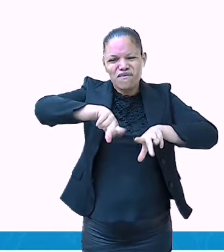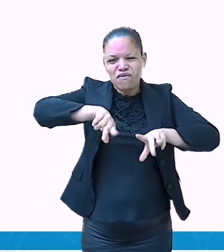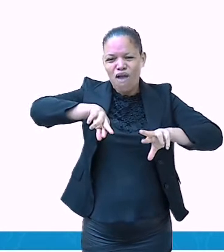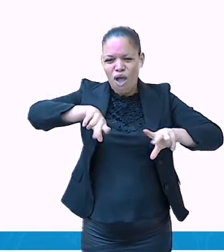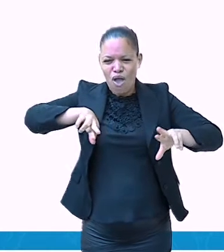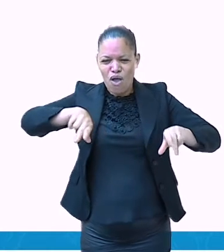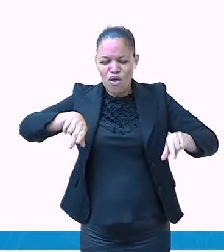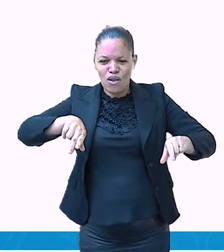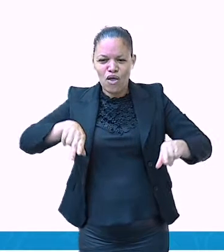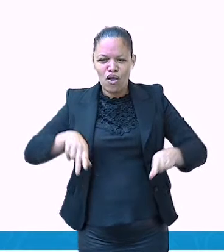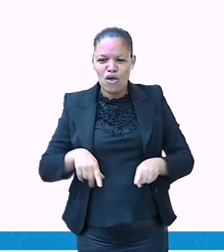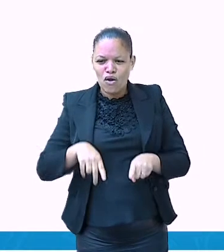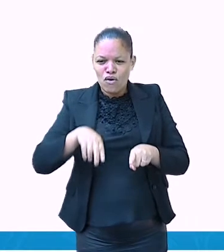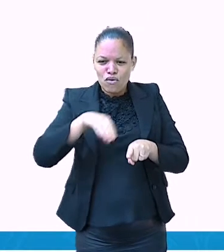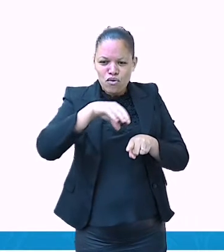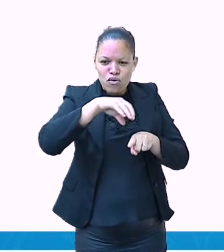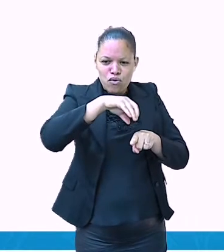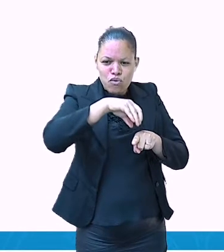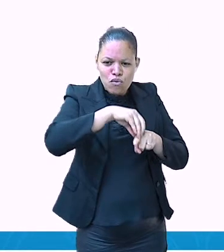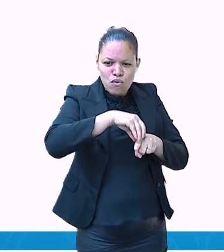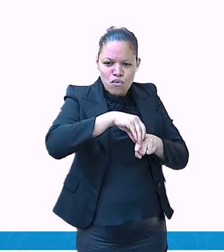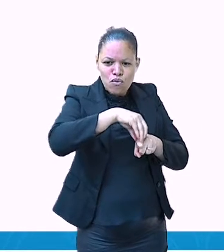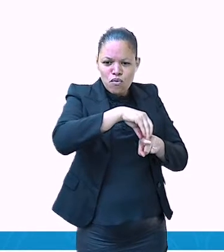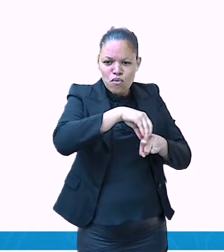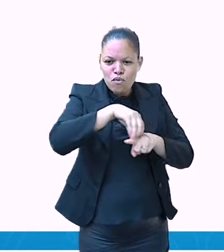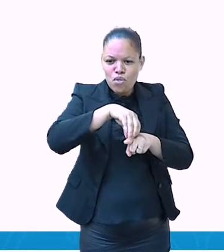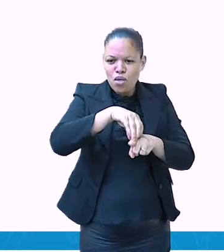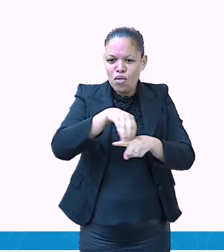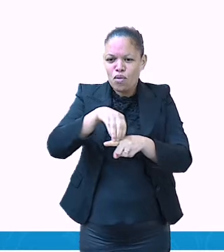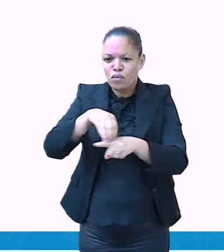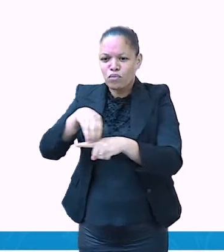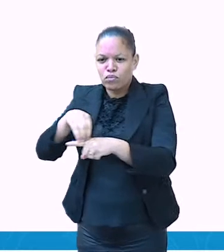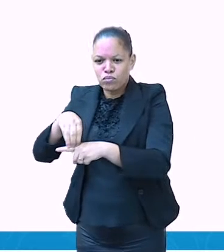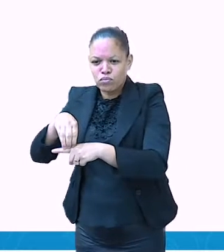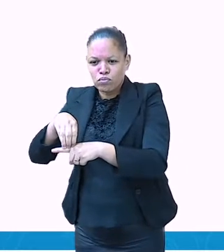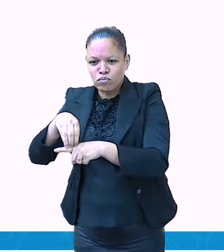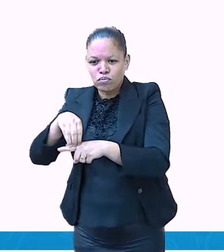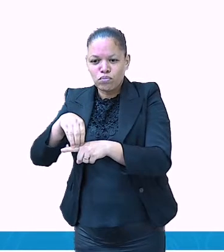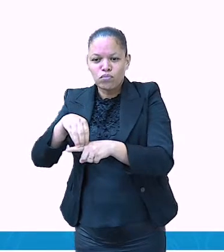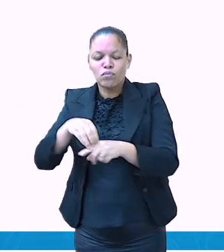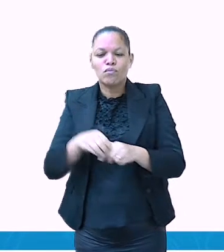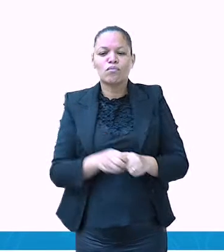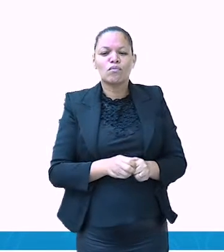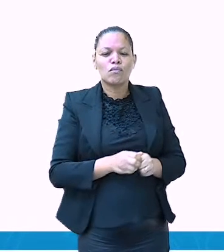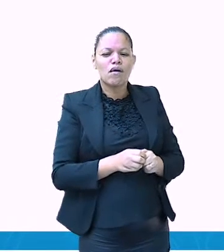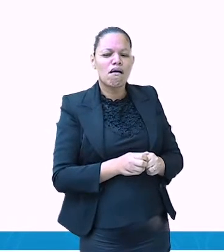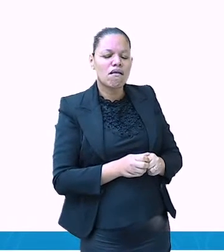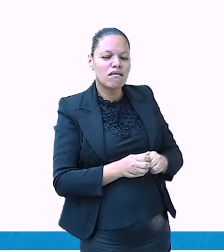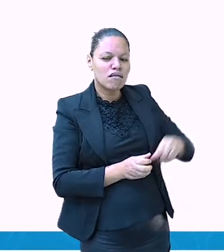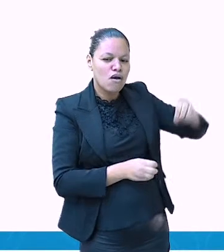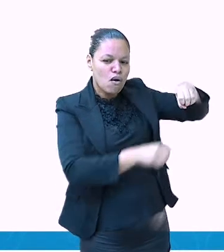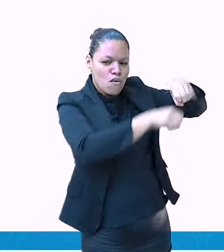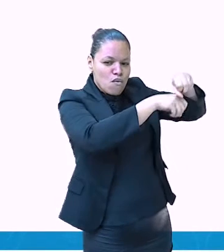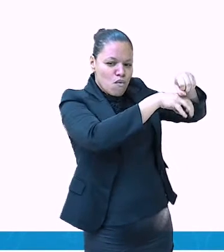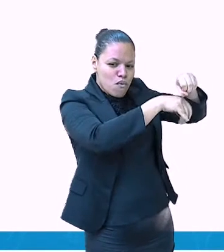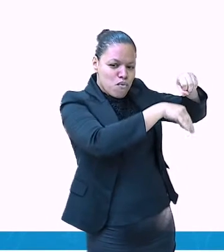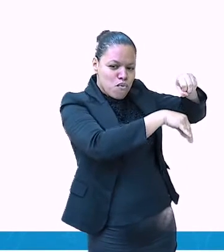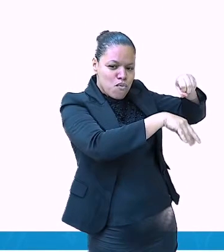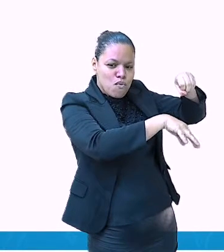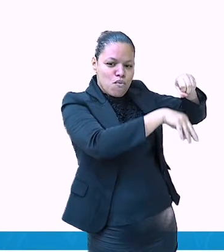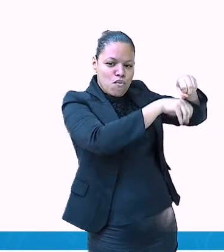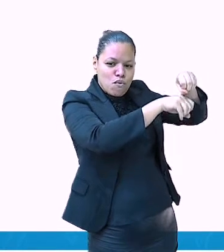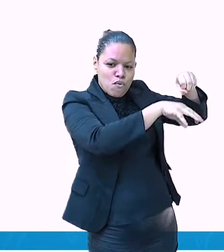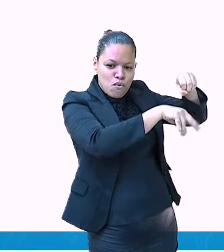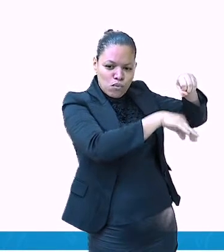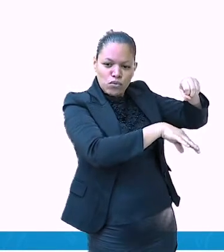as tartaruguinhas, né, os filhotes, quando eclodem, eles mesmos encontram o caminho do mar.